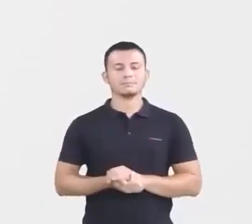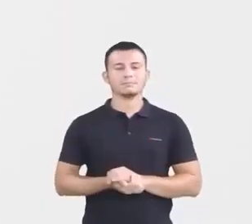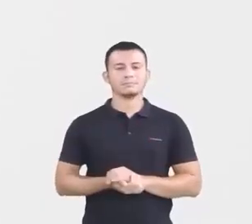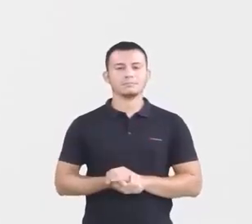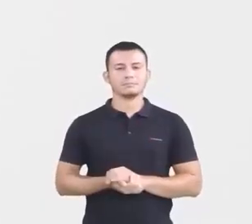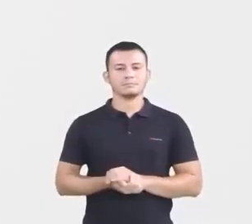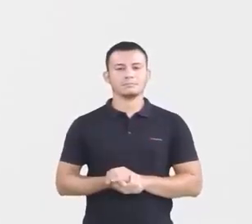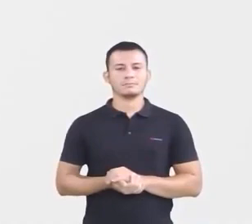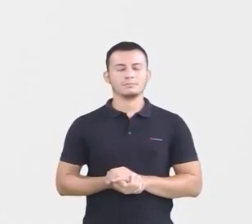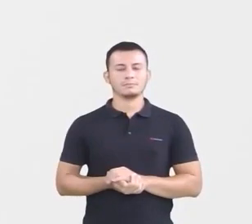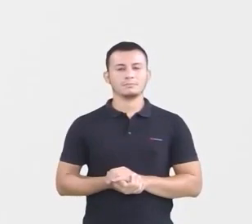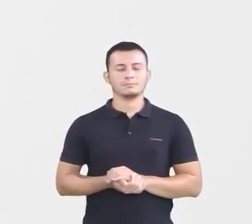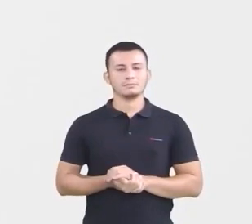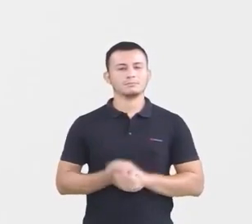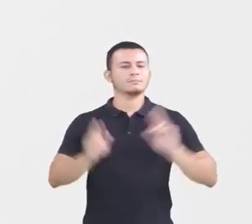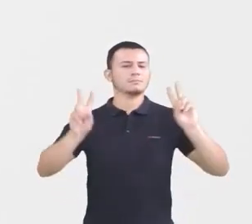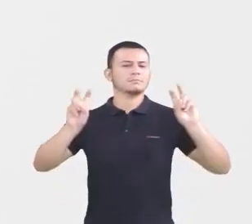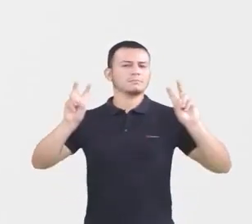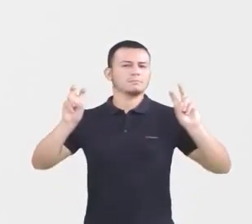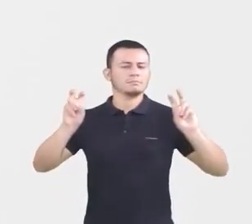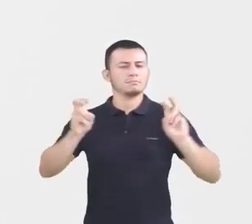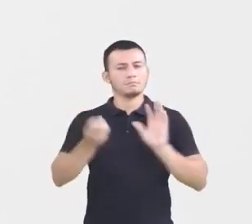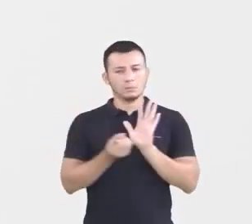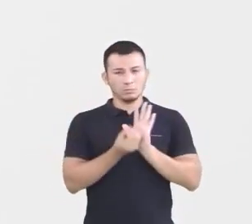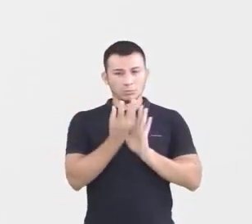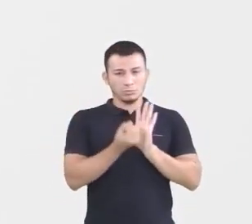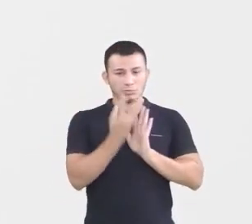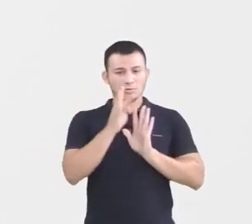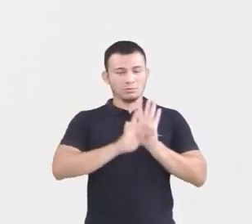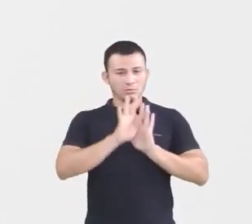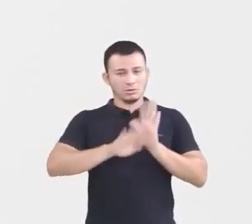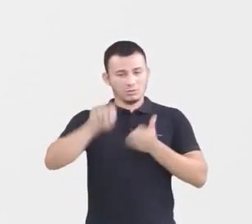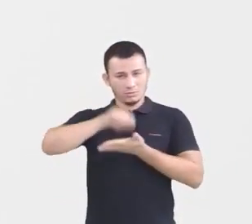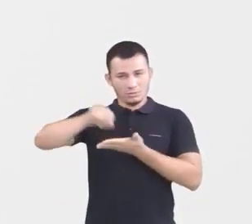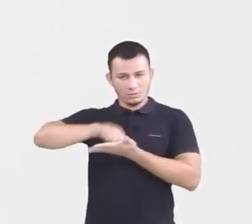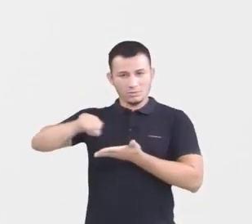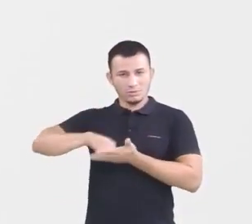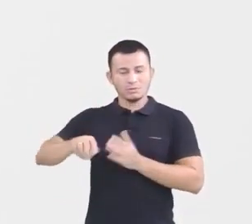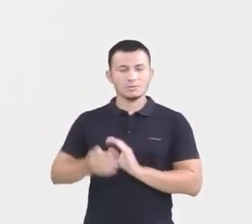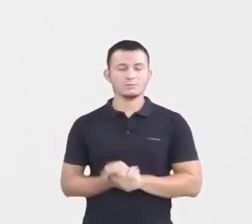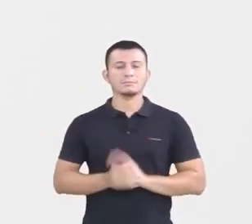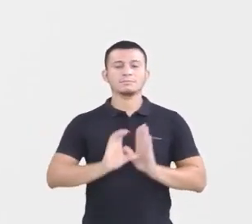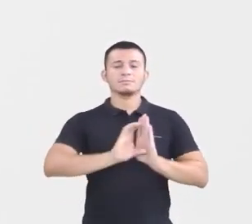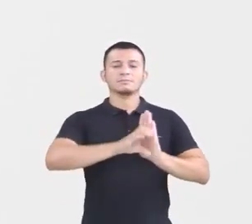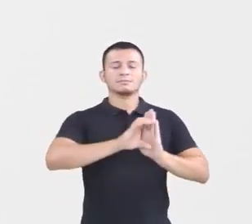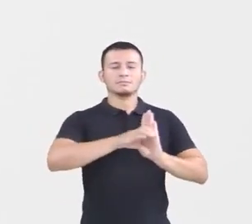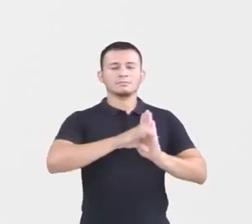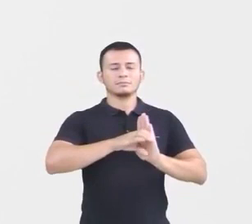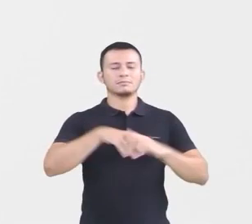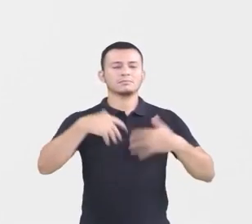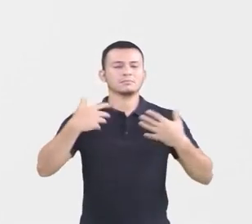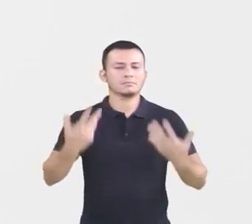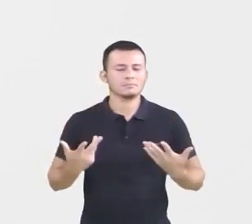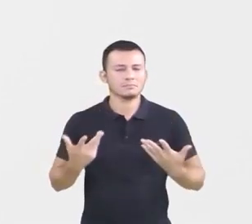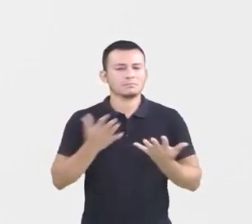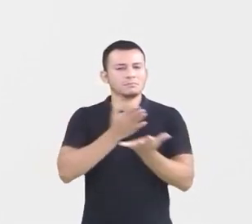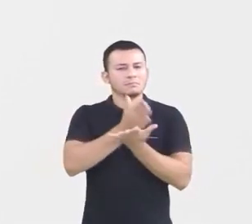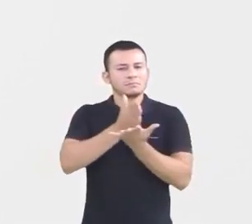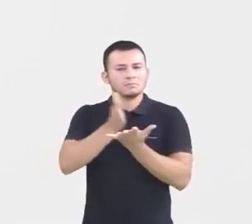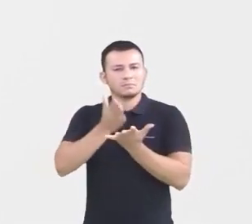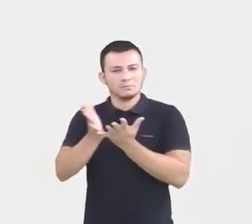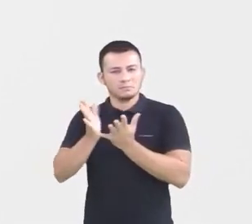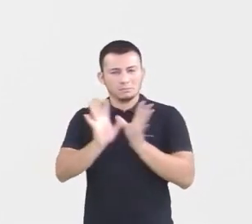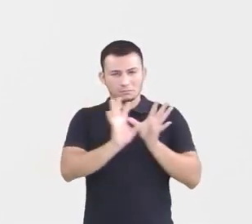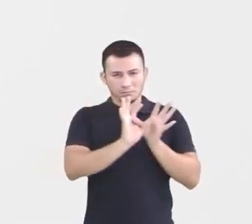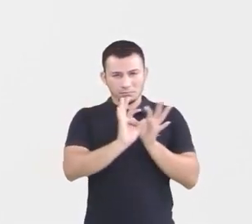de hoje começa pelo eixo da produção de textos escritos. O conteúdo que nós vamos ver são os mecanismos de